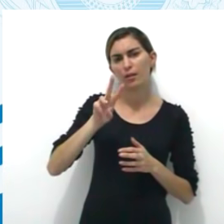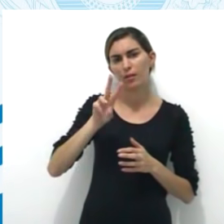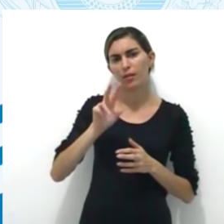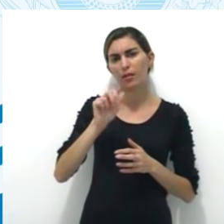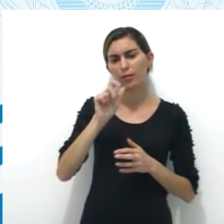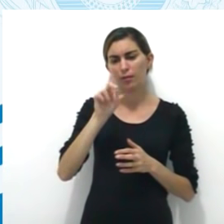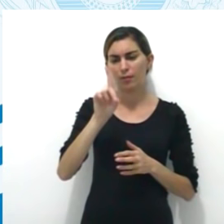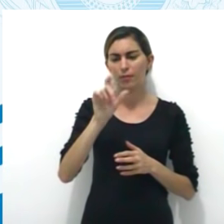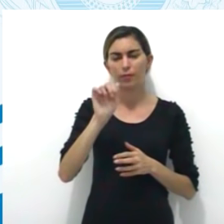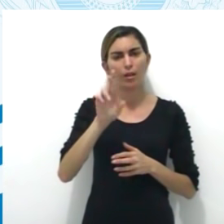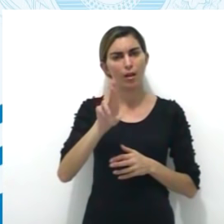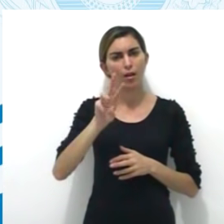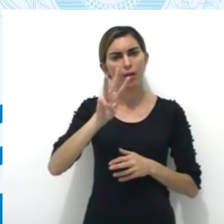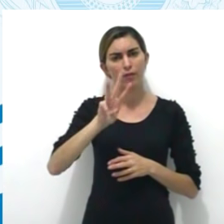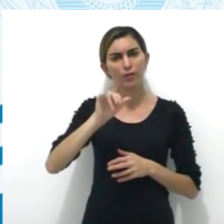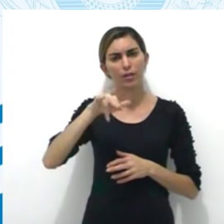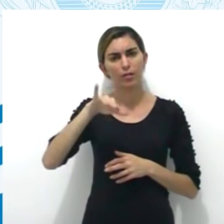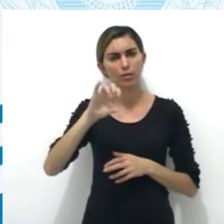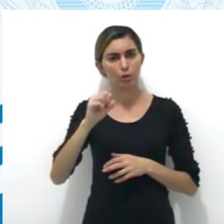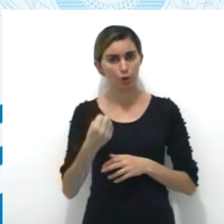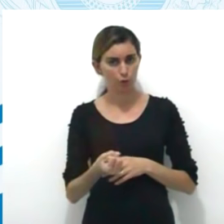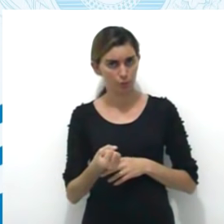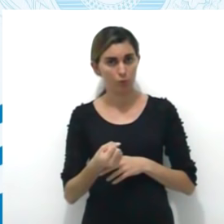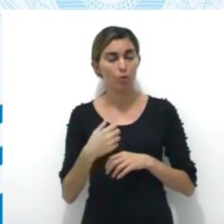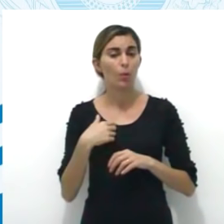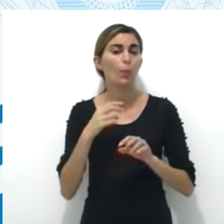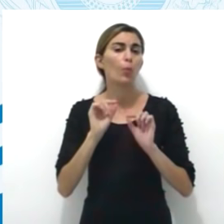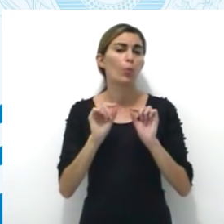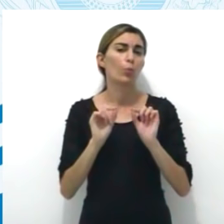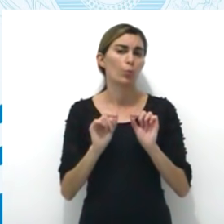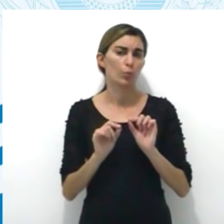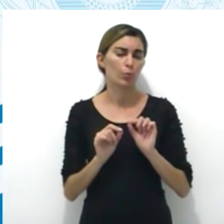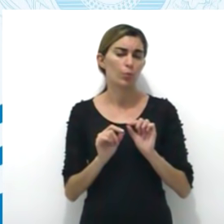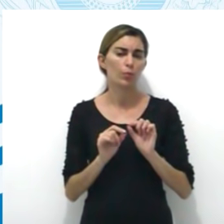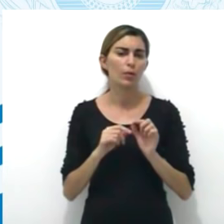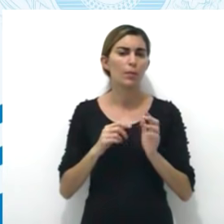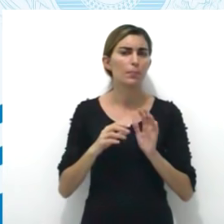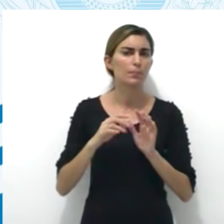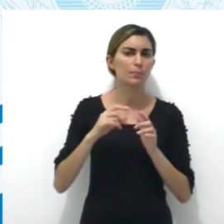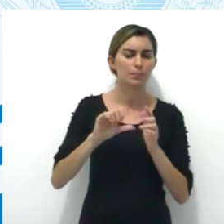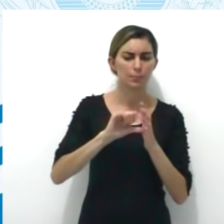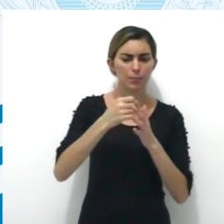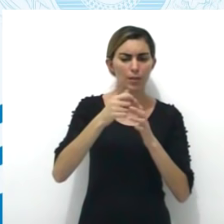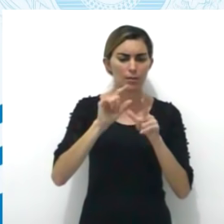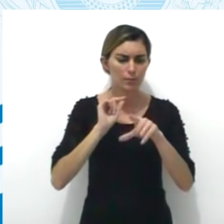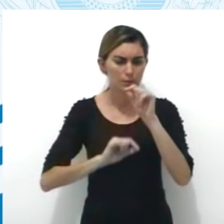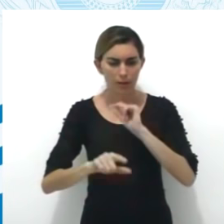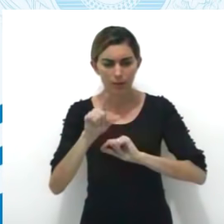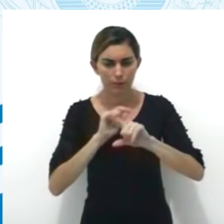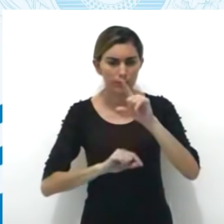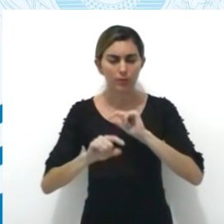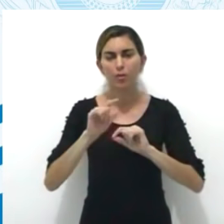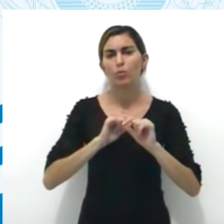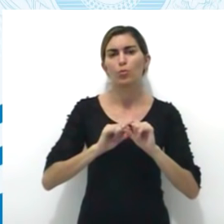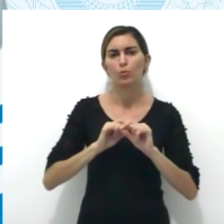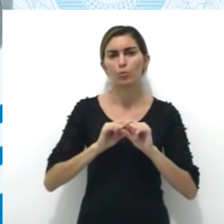É uma teoria proposta por Charles Darwin, baseada em quê? Nos princípios da